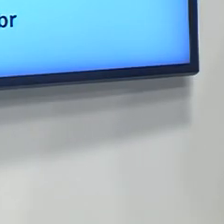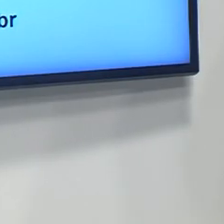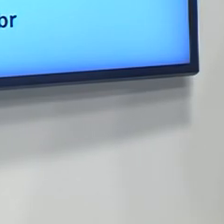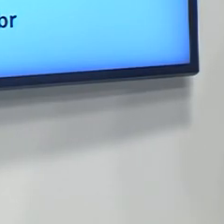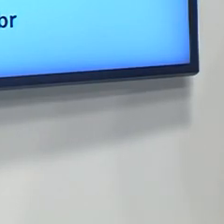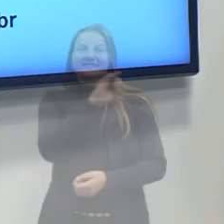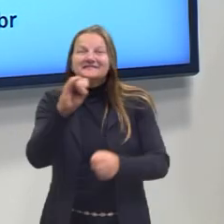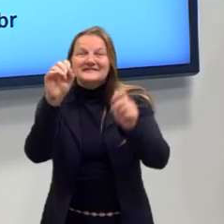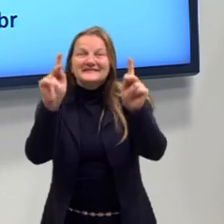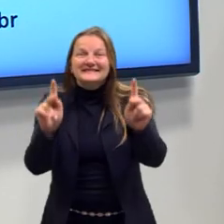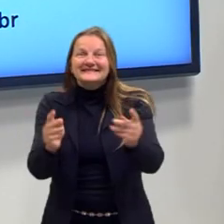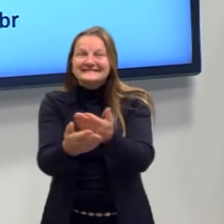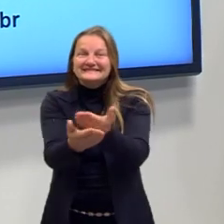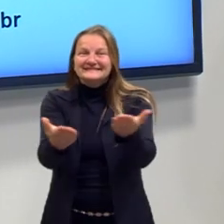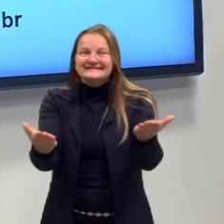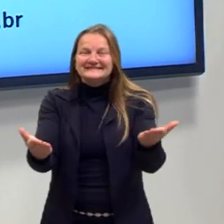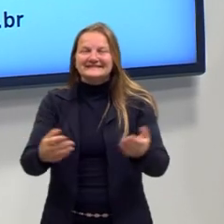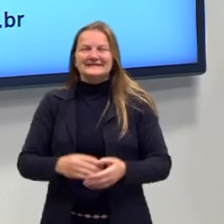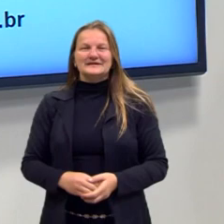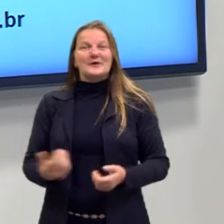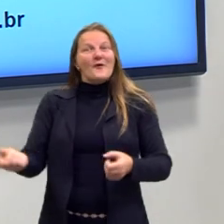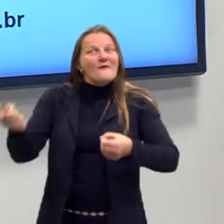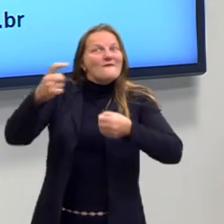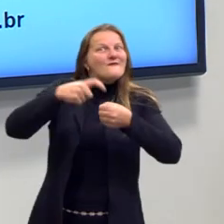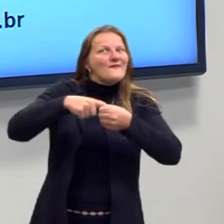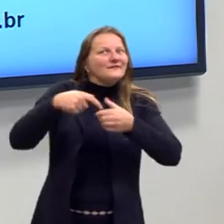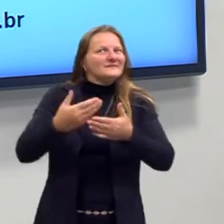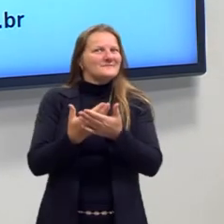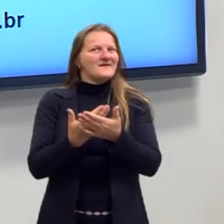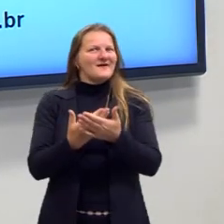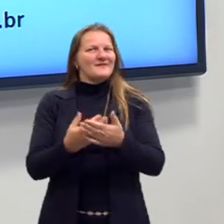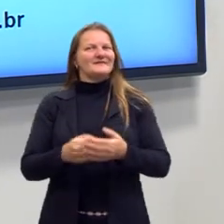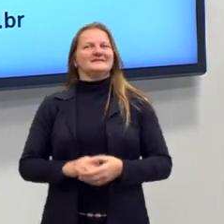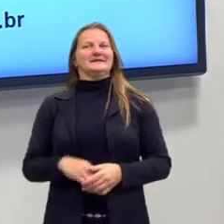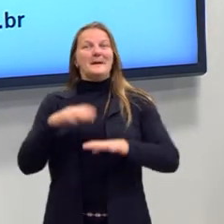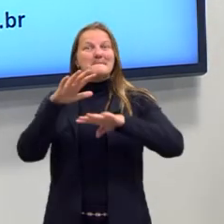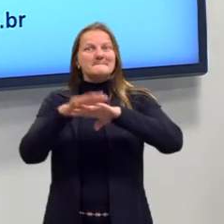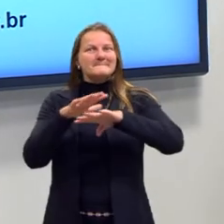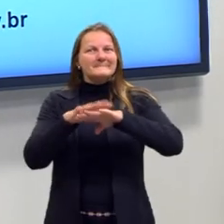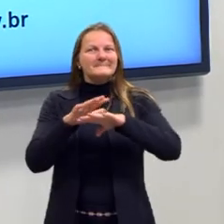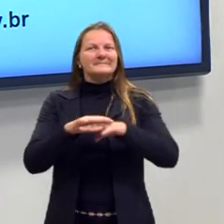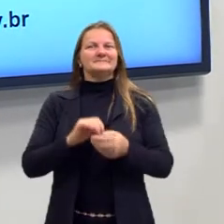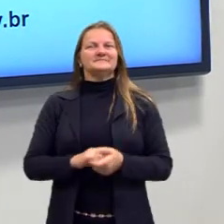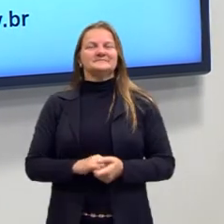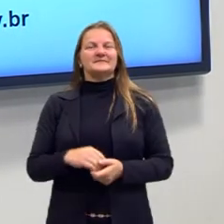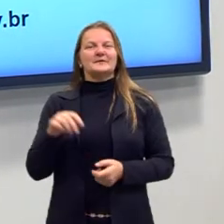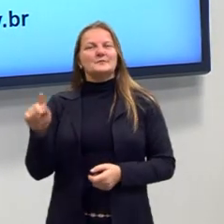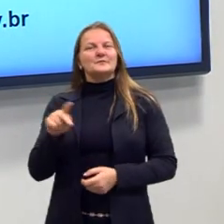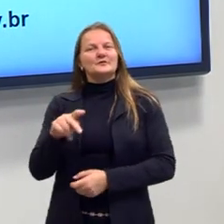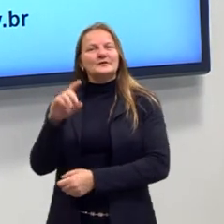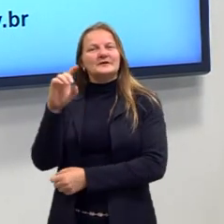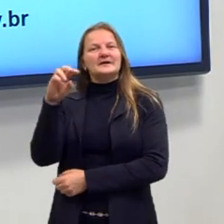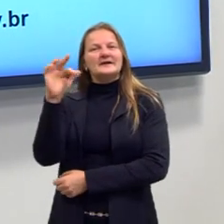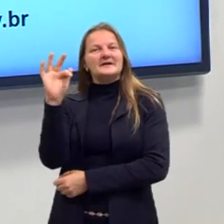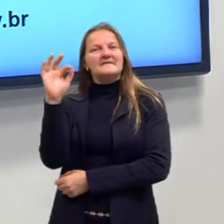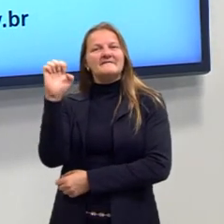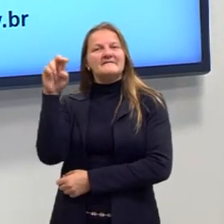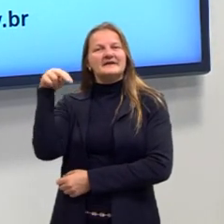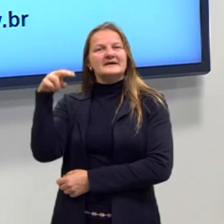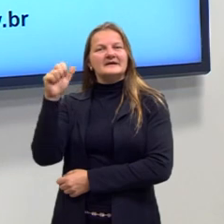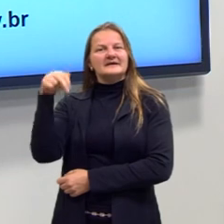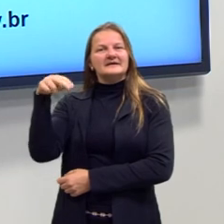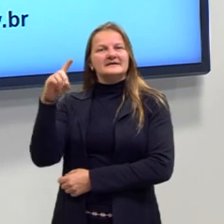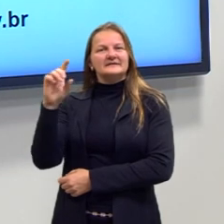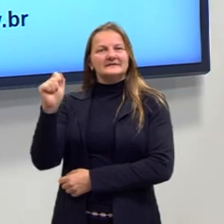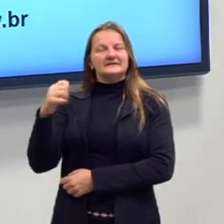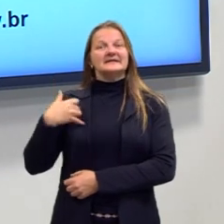oi pessoas estamos de volta para as nossas aulas de matemática eu sou professora Fernanda tenho